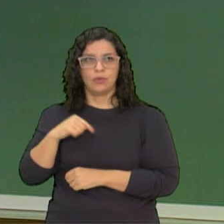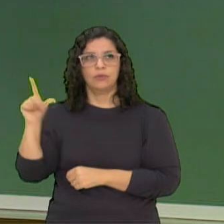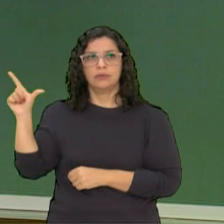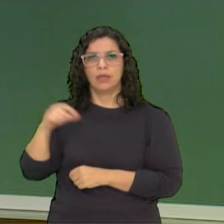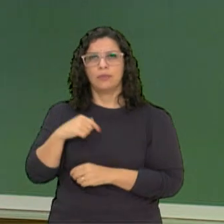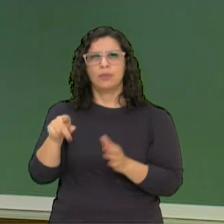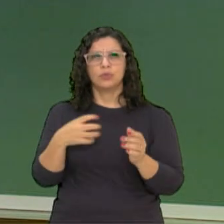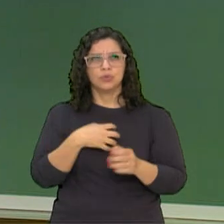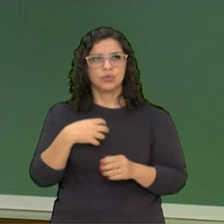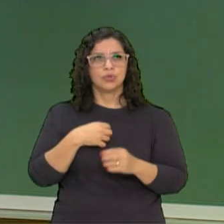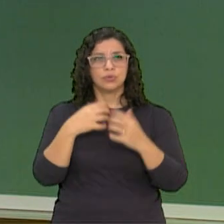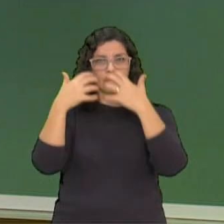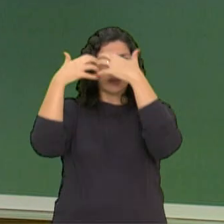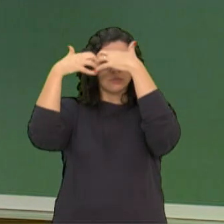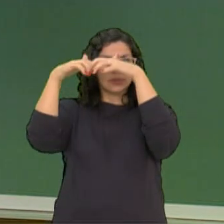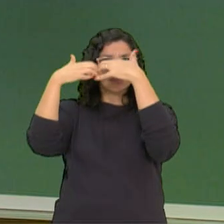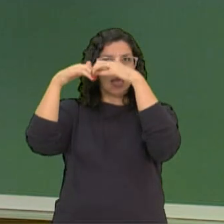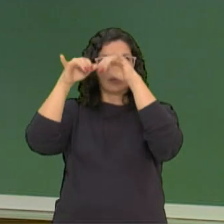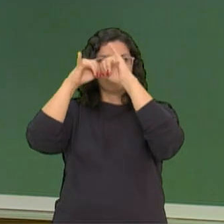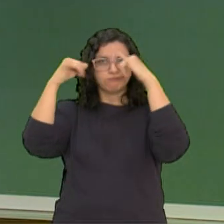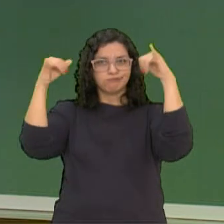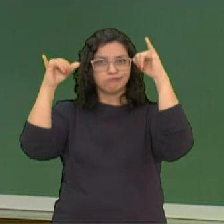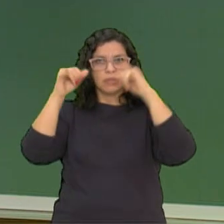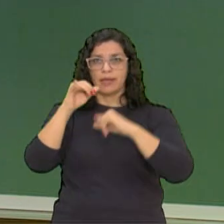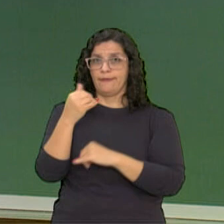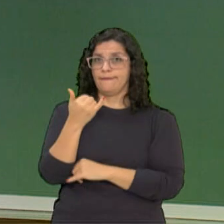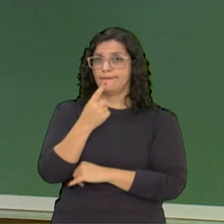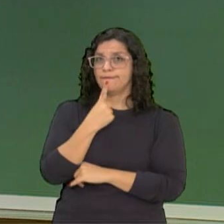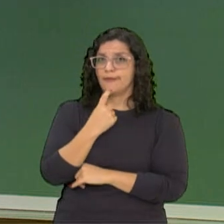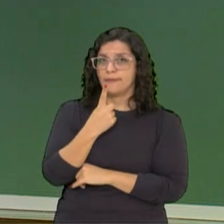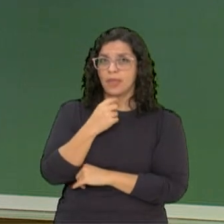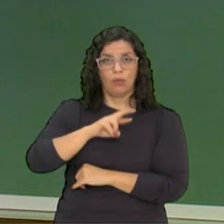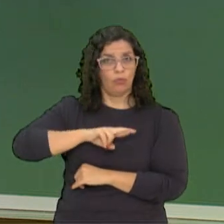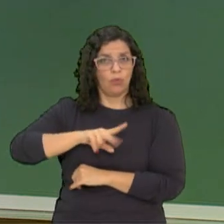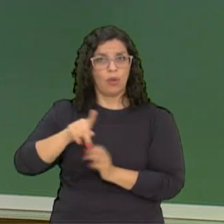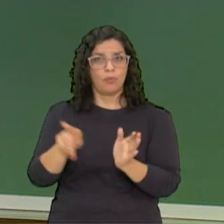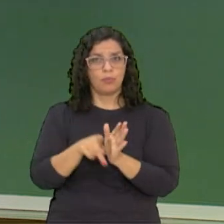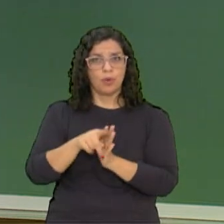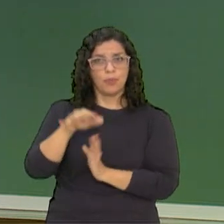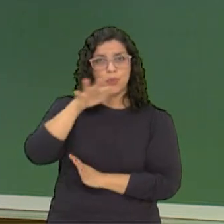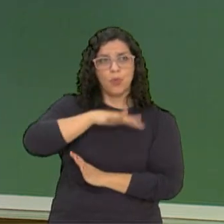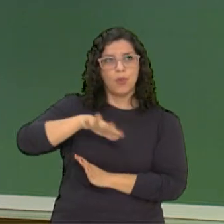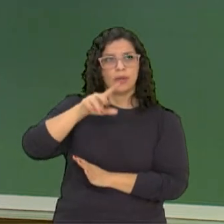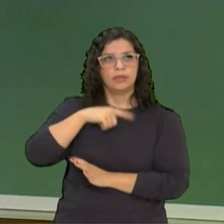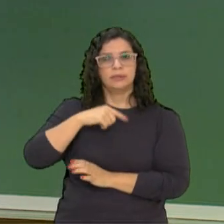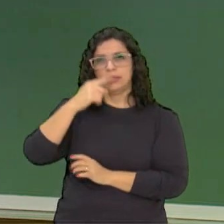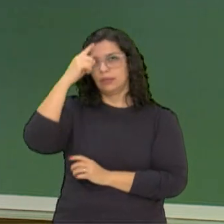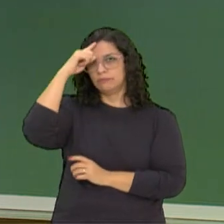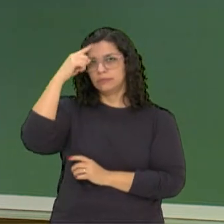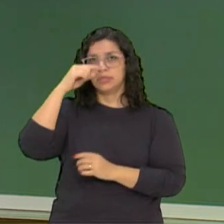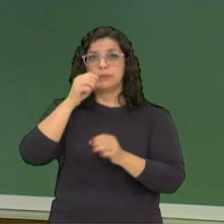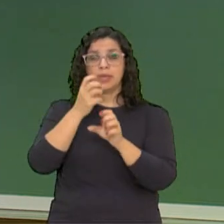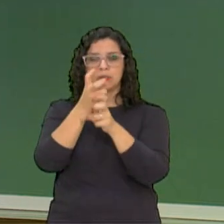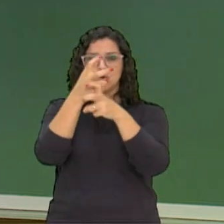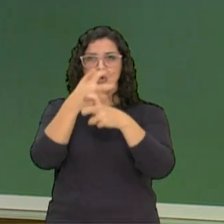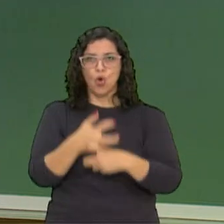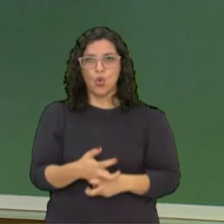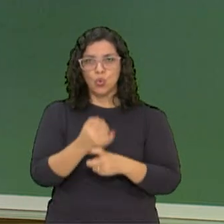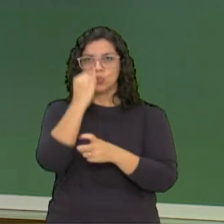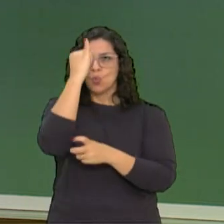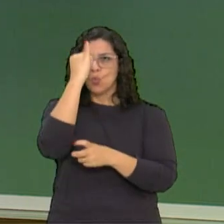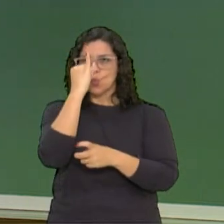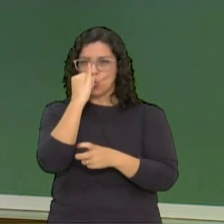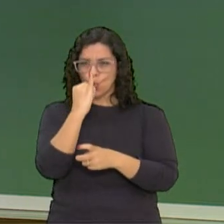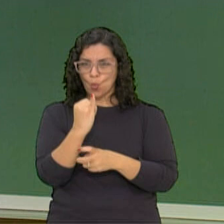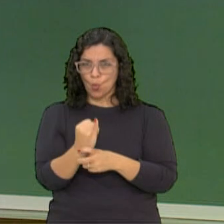vocês o esqueminha do sistema nervoso central em vermelho, tá? Não é só aqui na região do crânio, é aqui também na coluna,